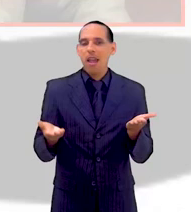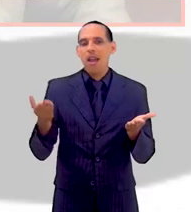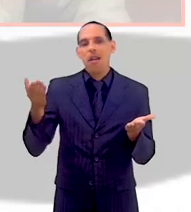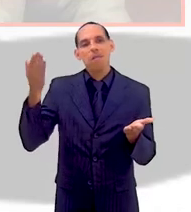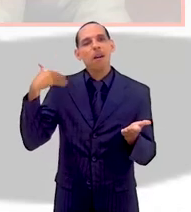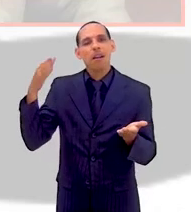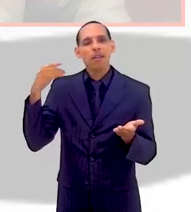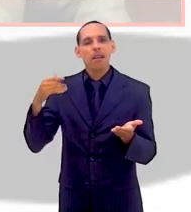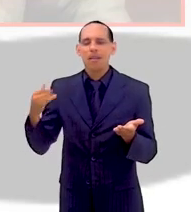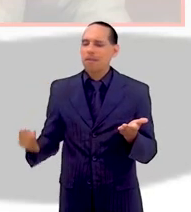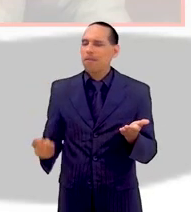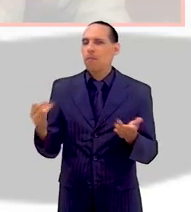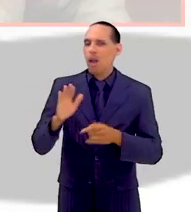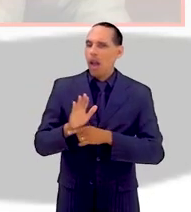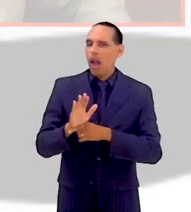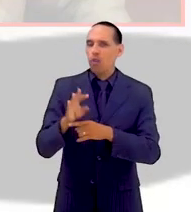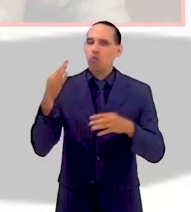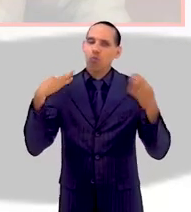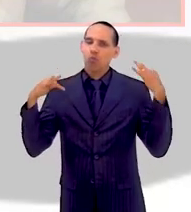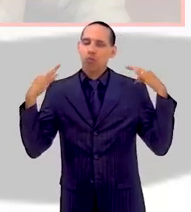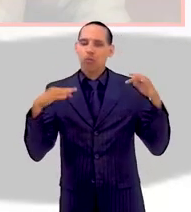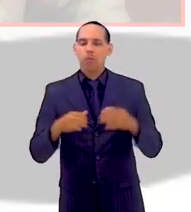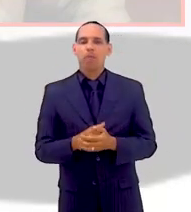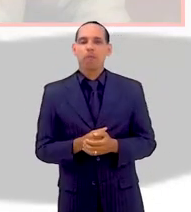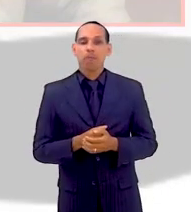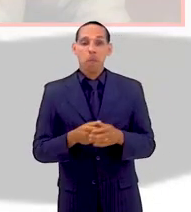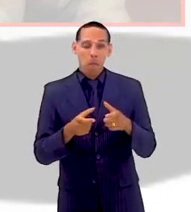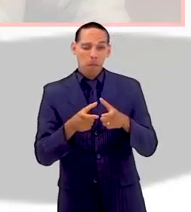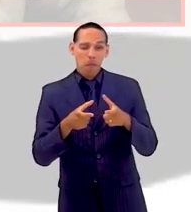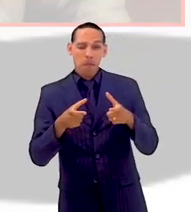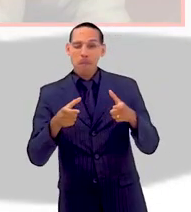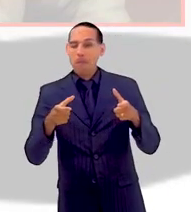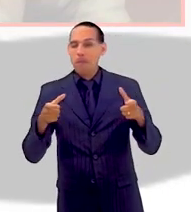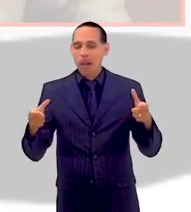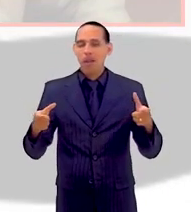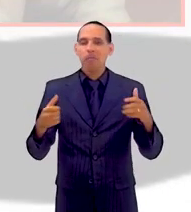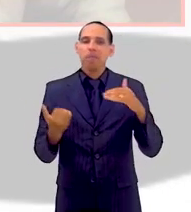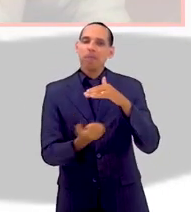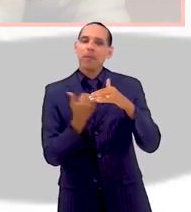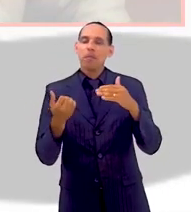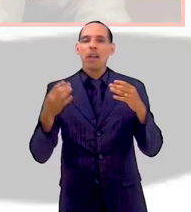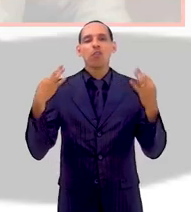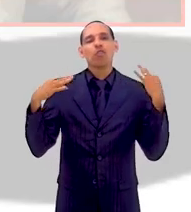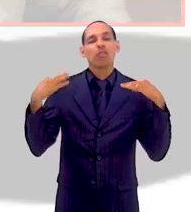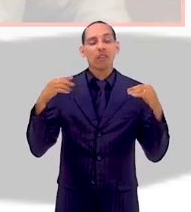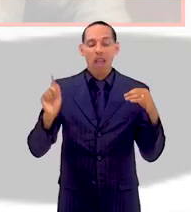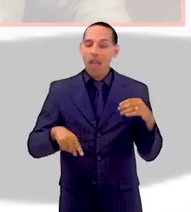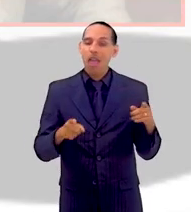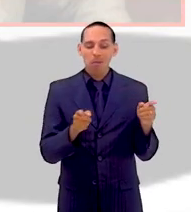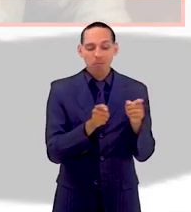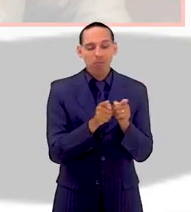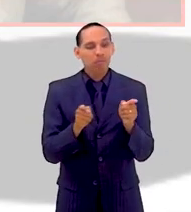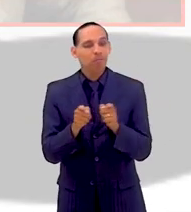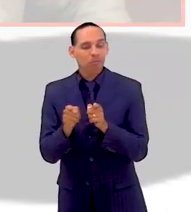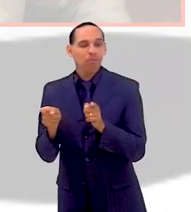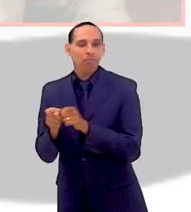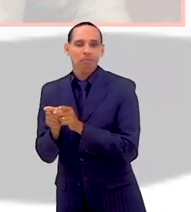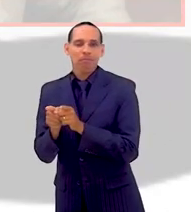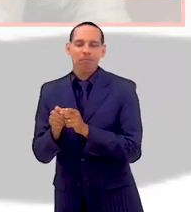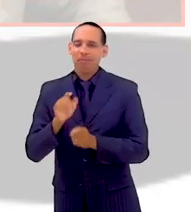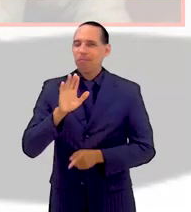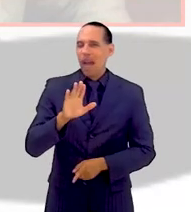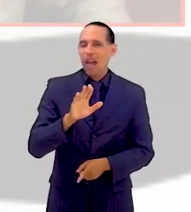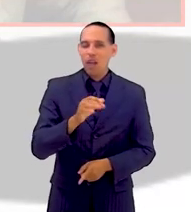no sentido do turismo, né? A grande parte das empresas de turismo são micro e pequenos empresários, mas